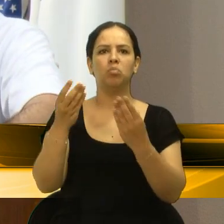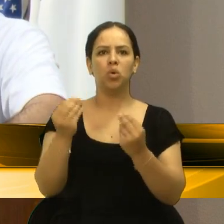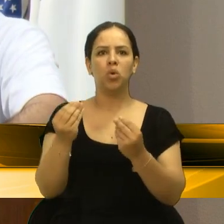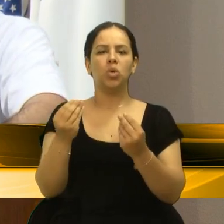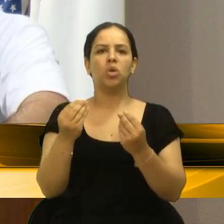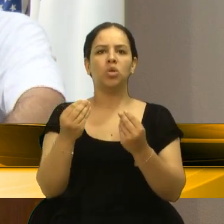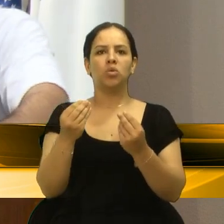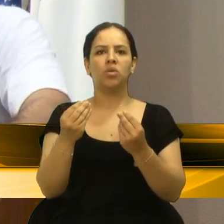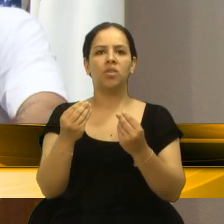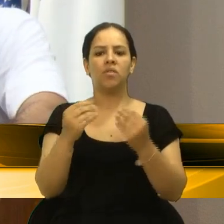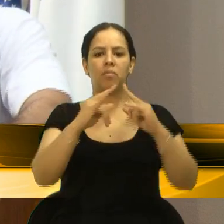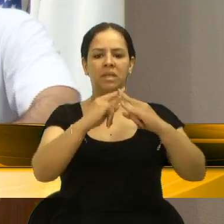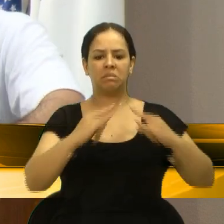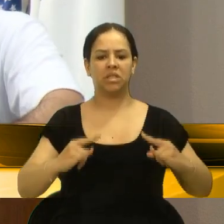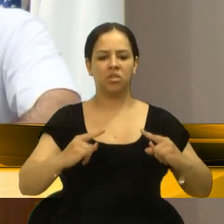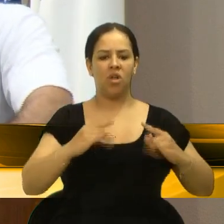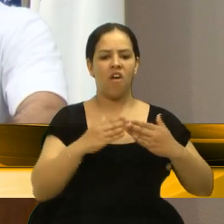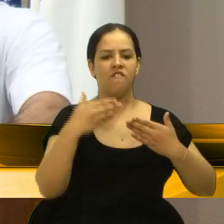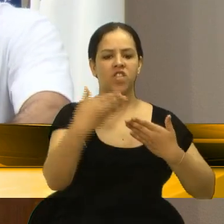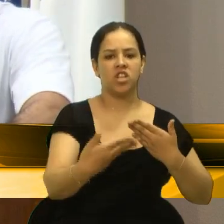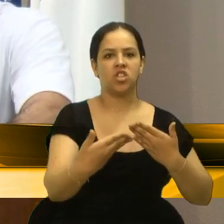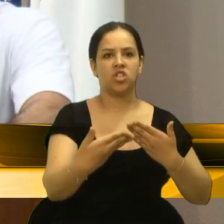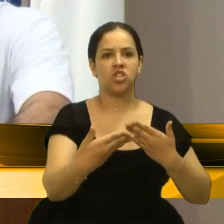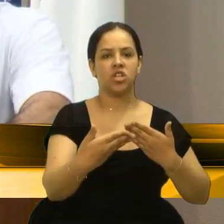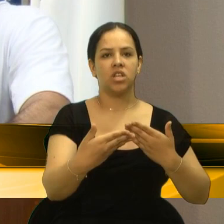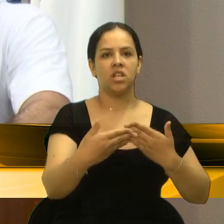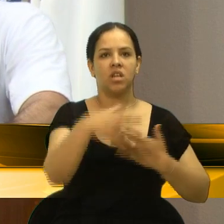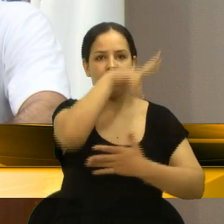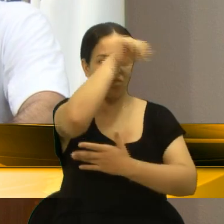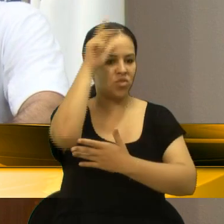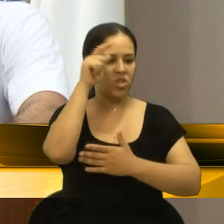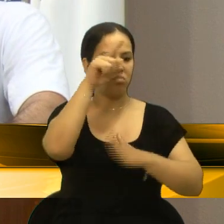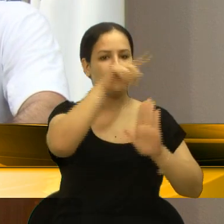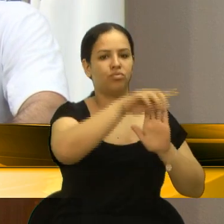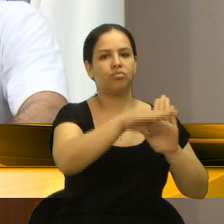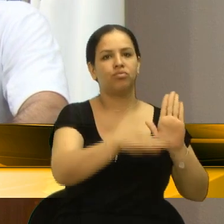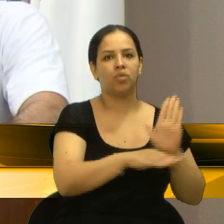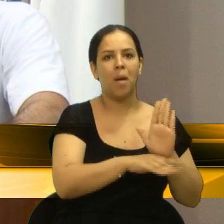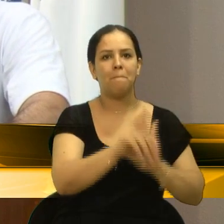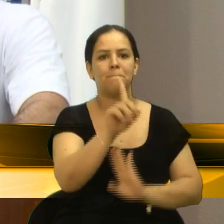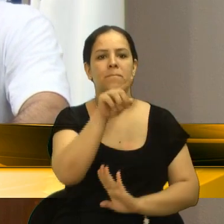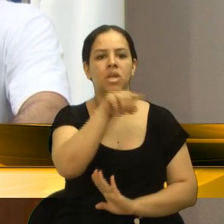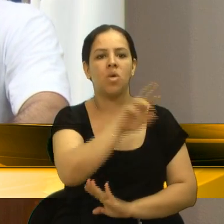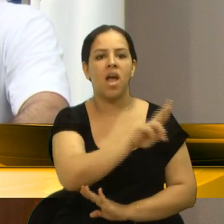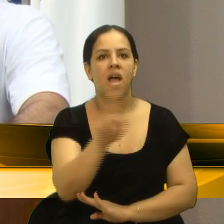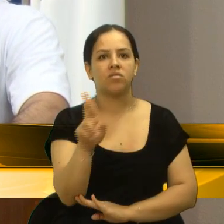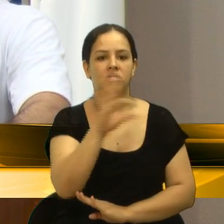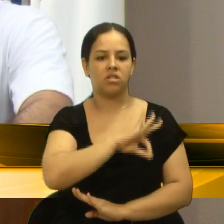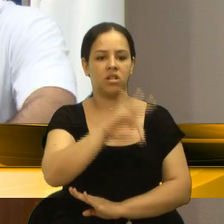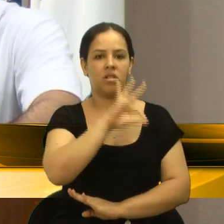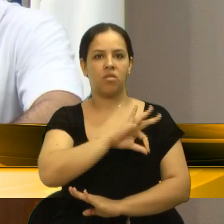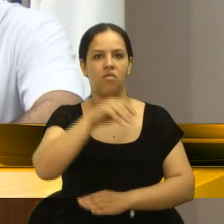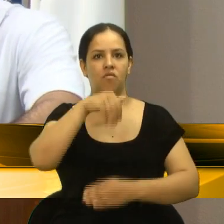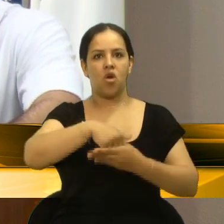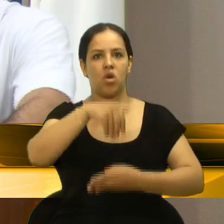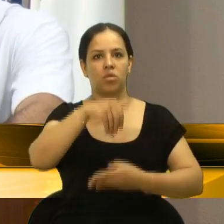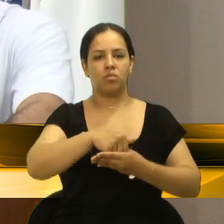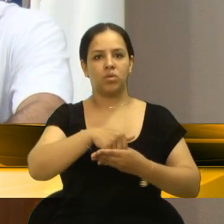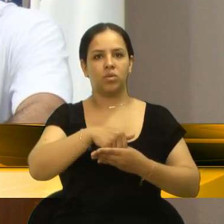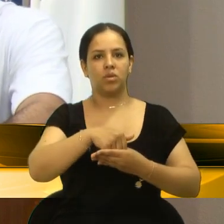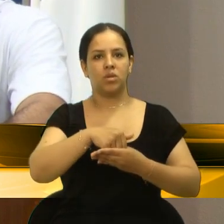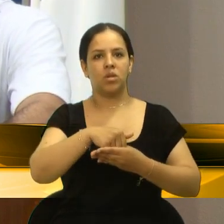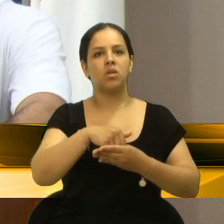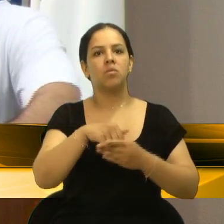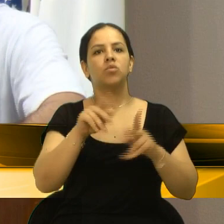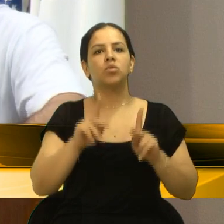prefeitura e o prefeito reduziu R$1.000 o salário delas. Eu voto, Cecília, pelos artistas que ficaram à míngua